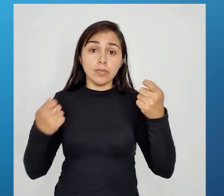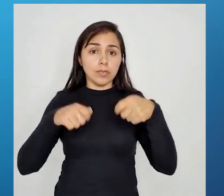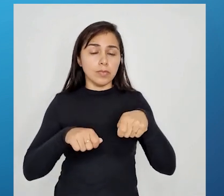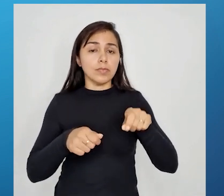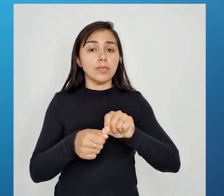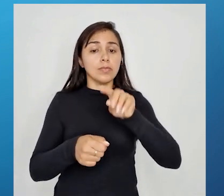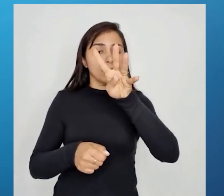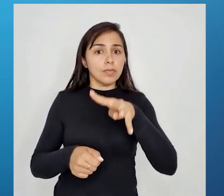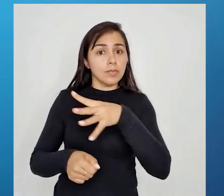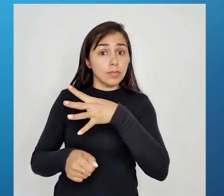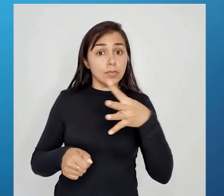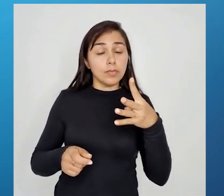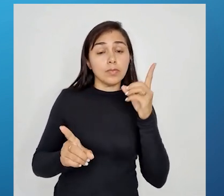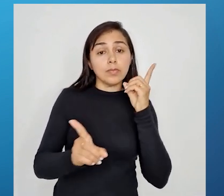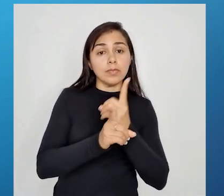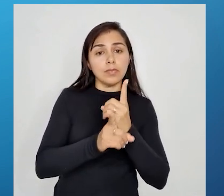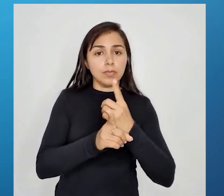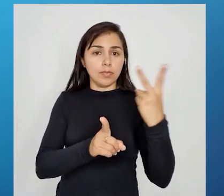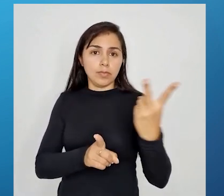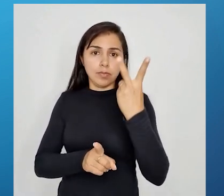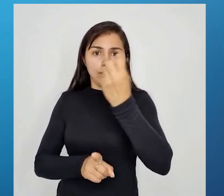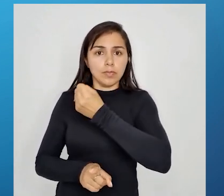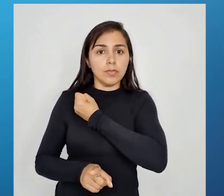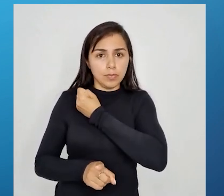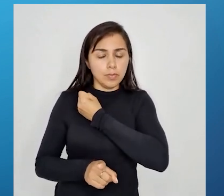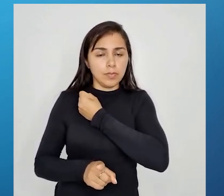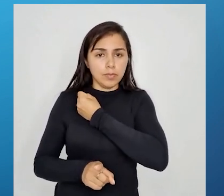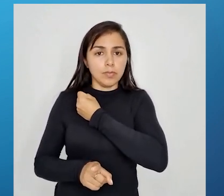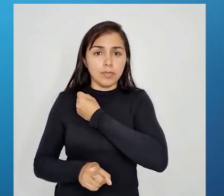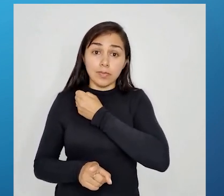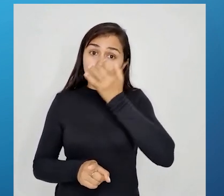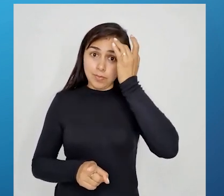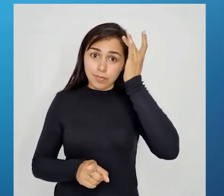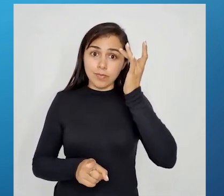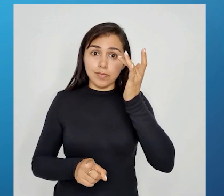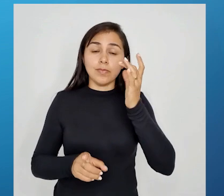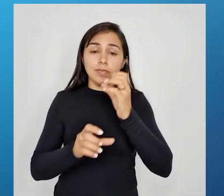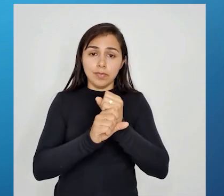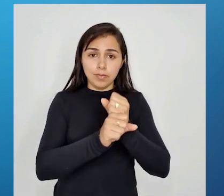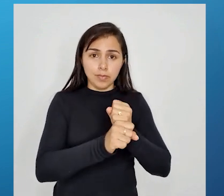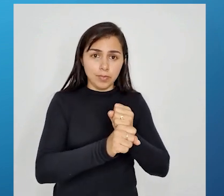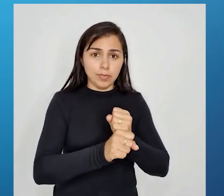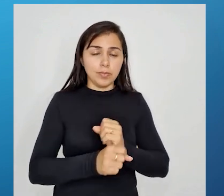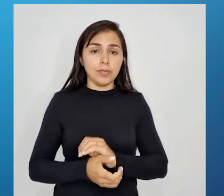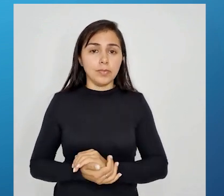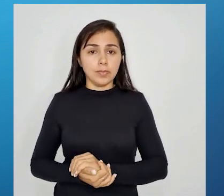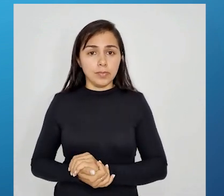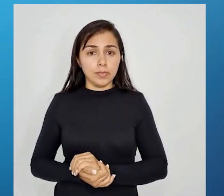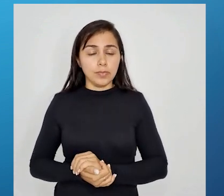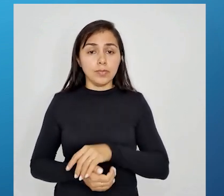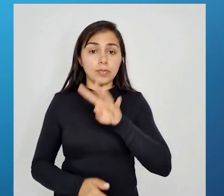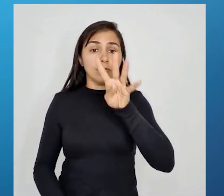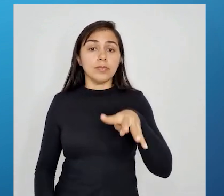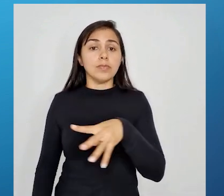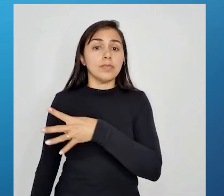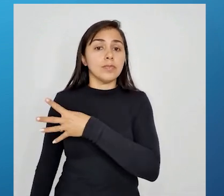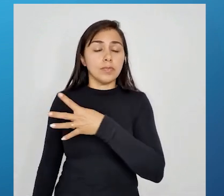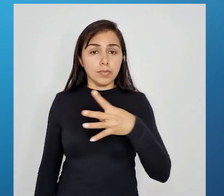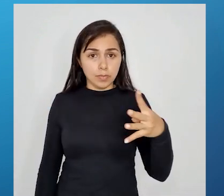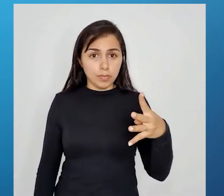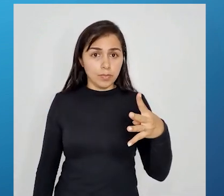valores, o que facilita enormemente a manipulação desses dados em aplicações. Essas tabelas são conhecidas como